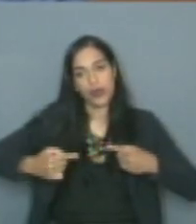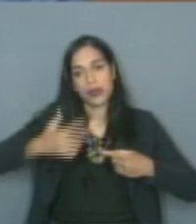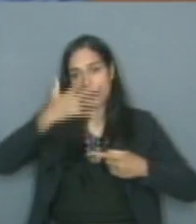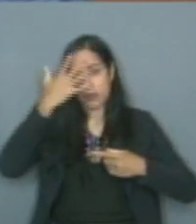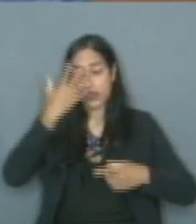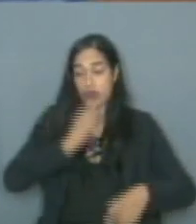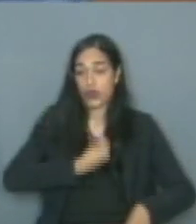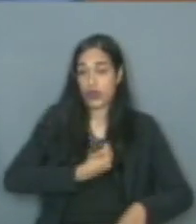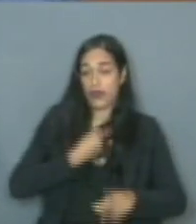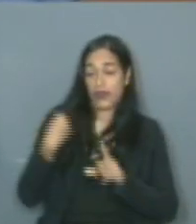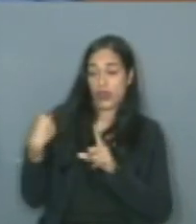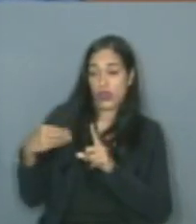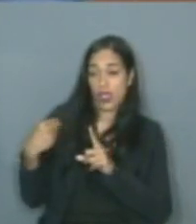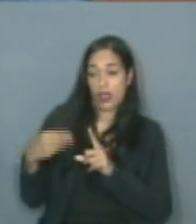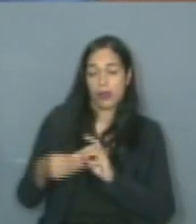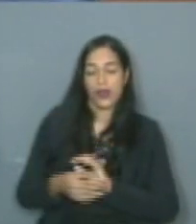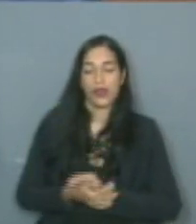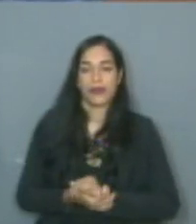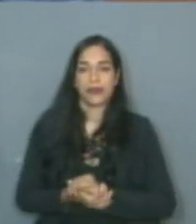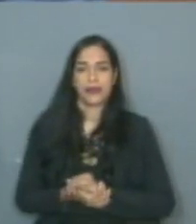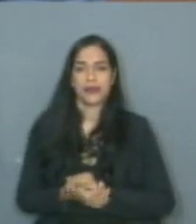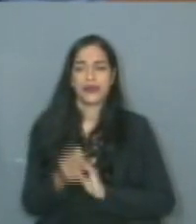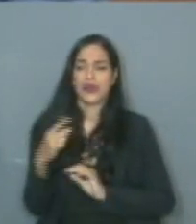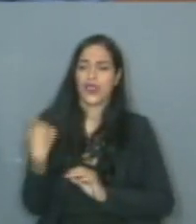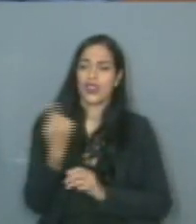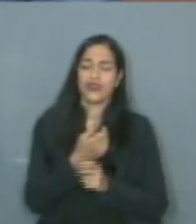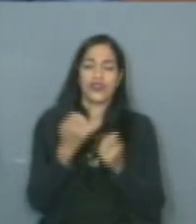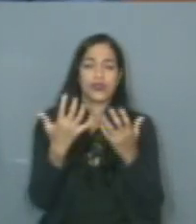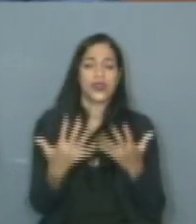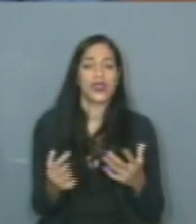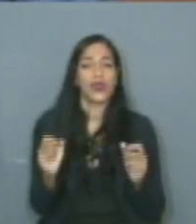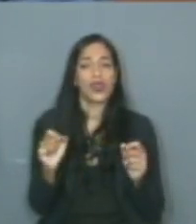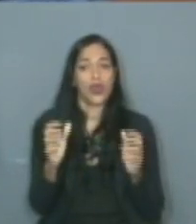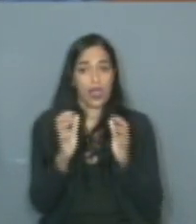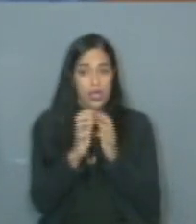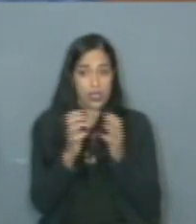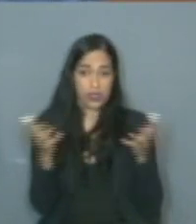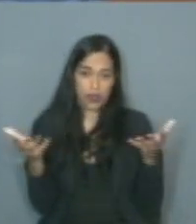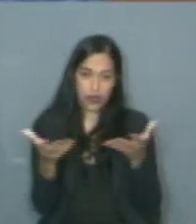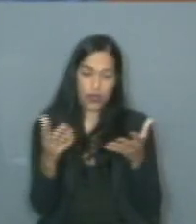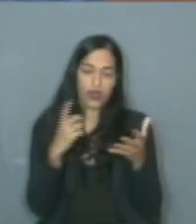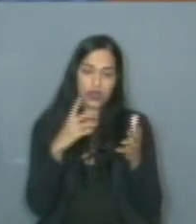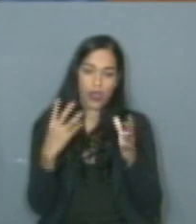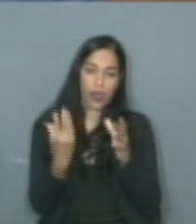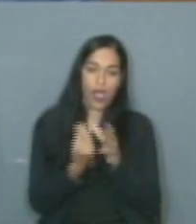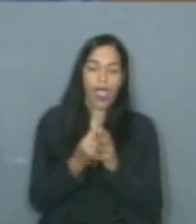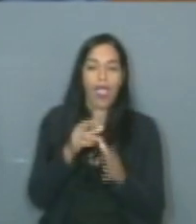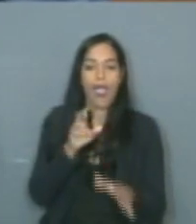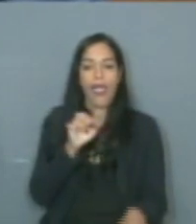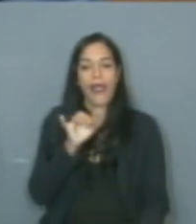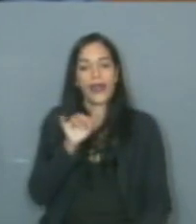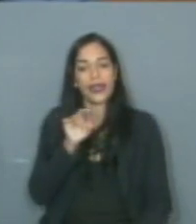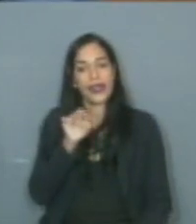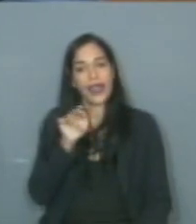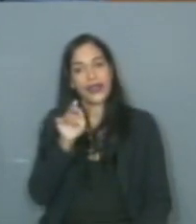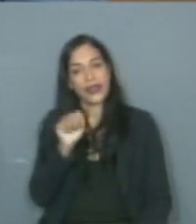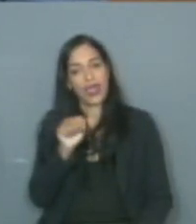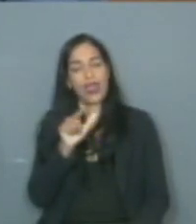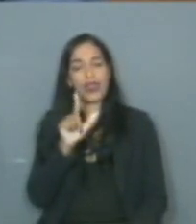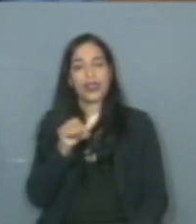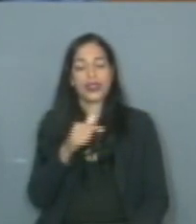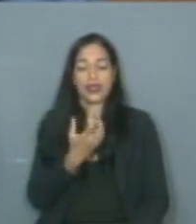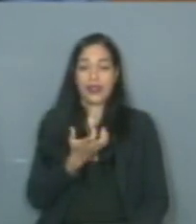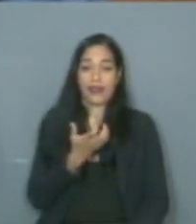situação de rua. E o que a gente pode falar? O Recife hoje tem esse programa, que é o Reintegra, e o que a gente quer é que realmente